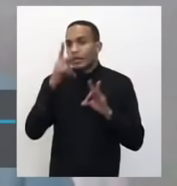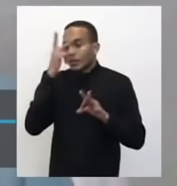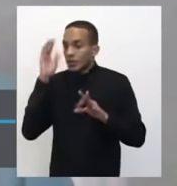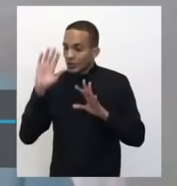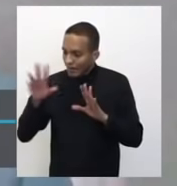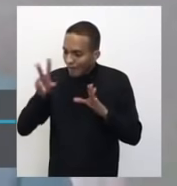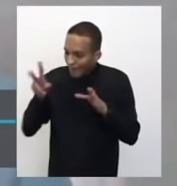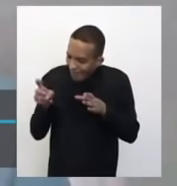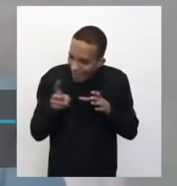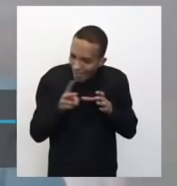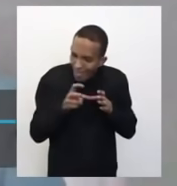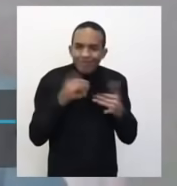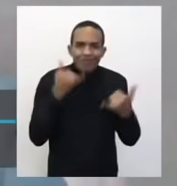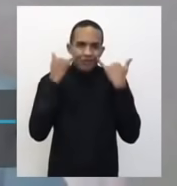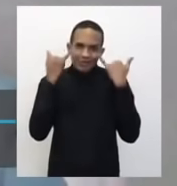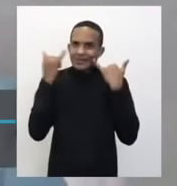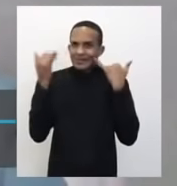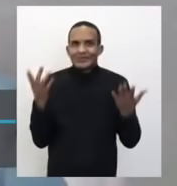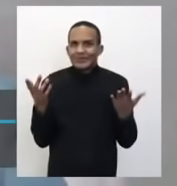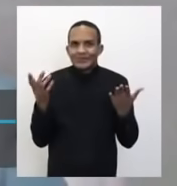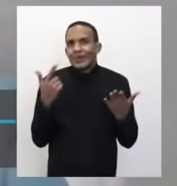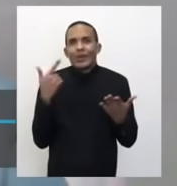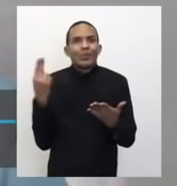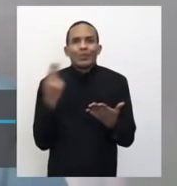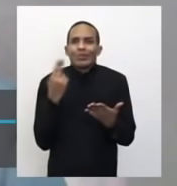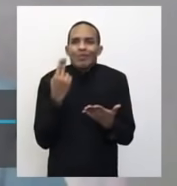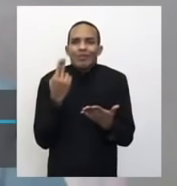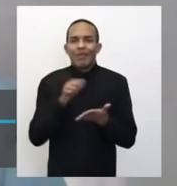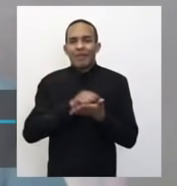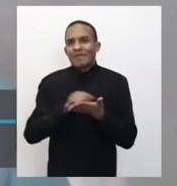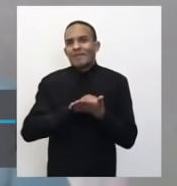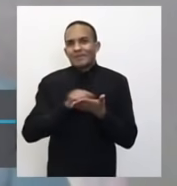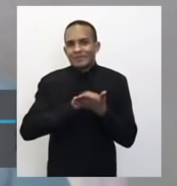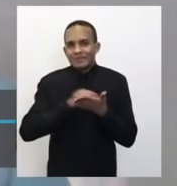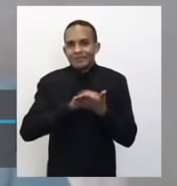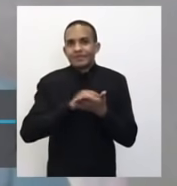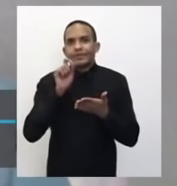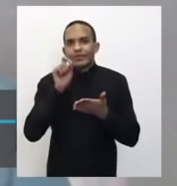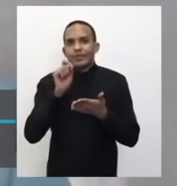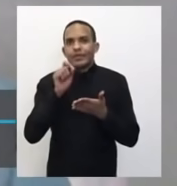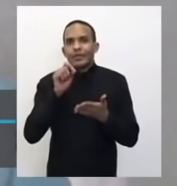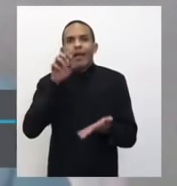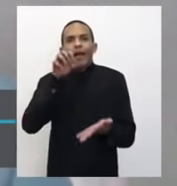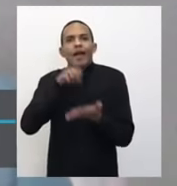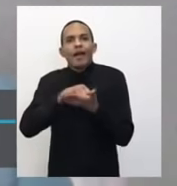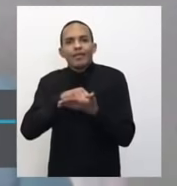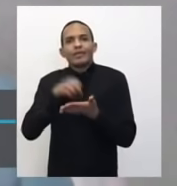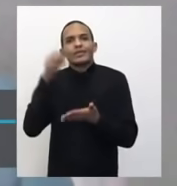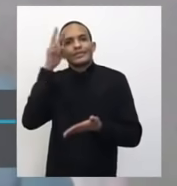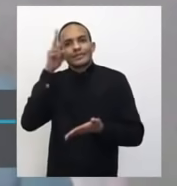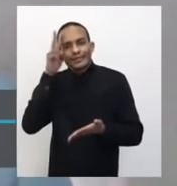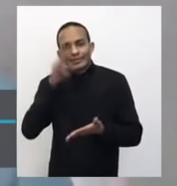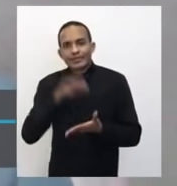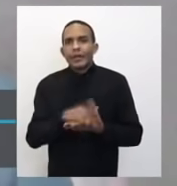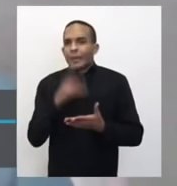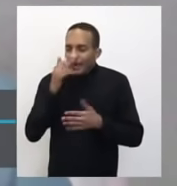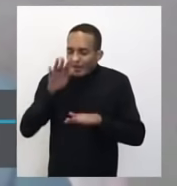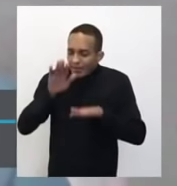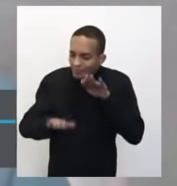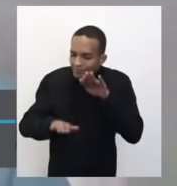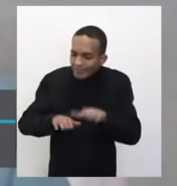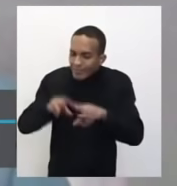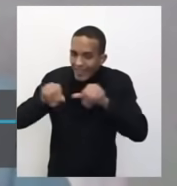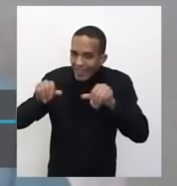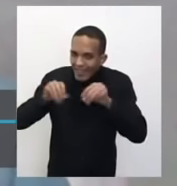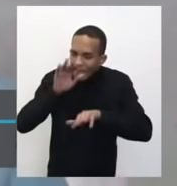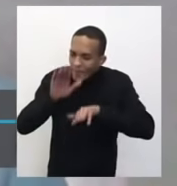suas informações, aquilo que você fez. Então, isso é o rastro que nós deixamos, como um rastro mesmo, uma pegada na areia,